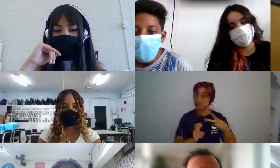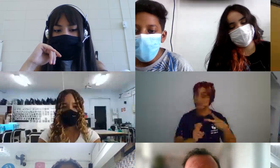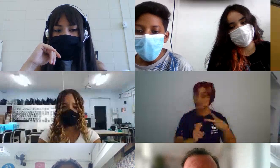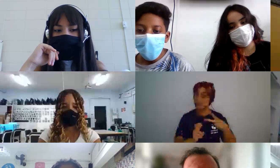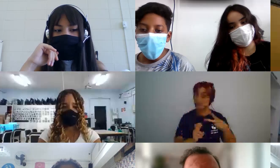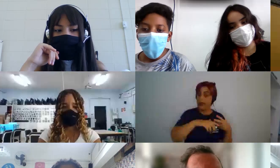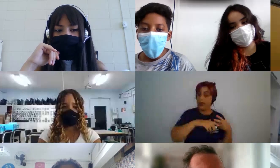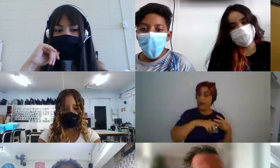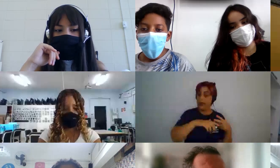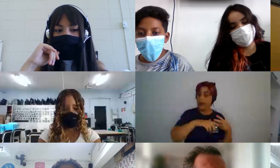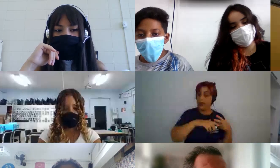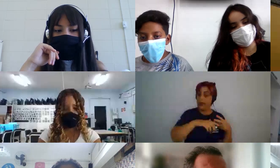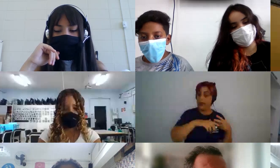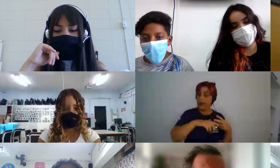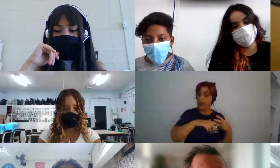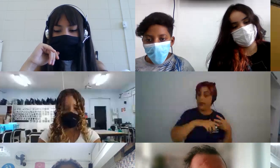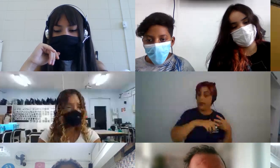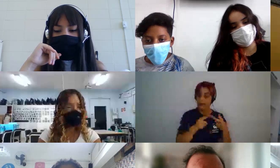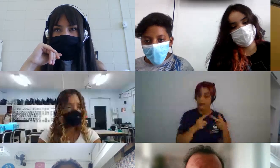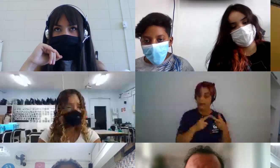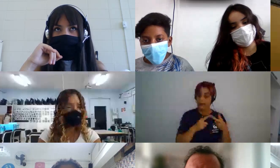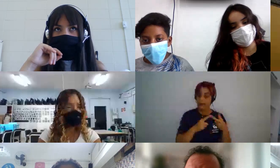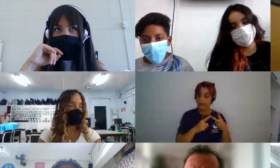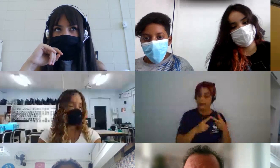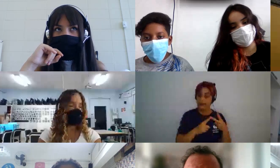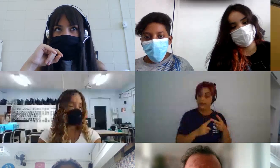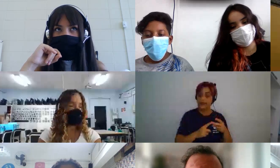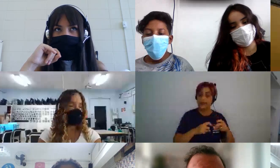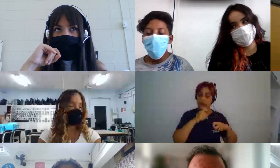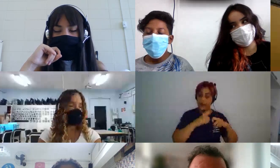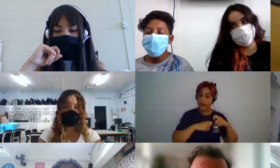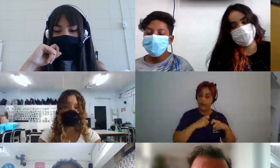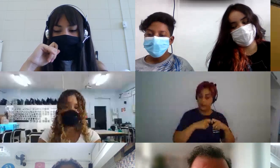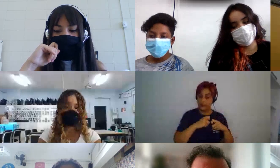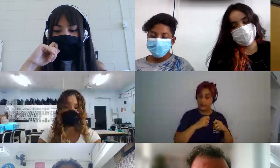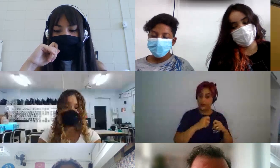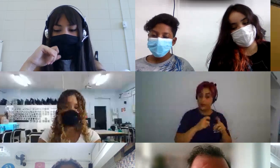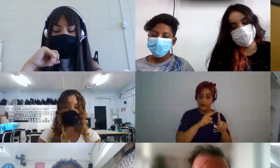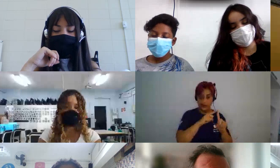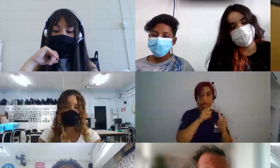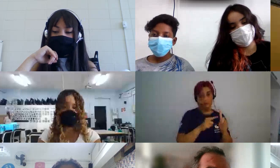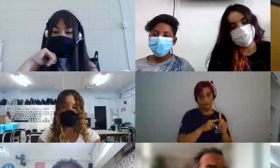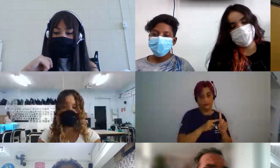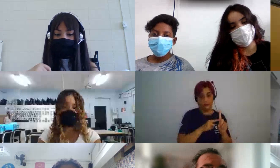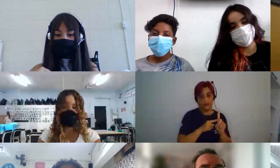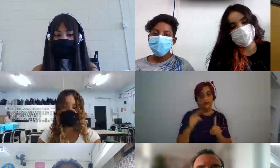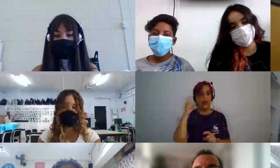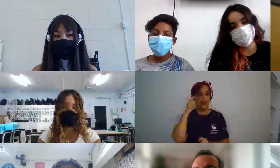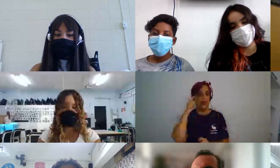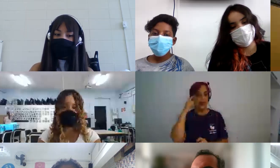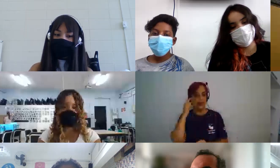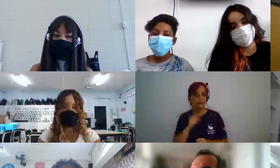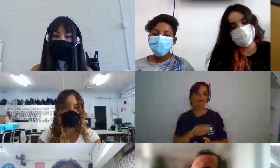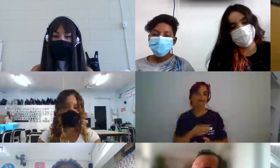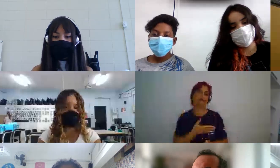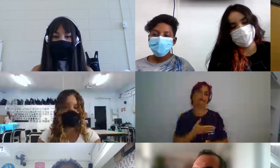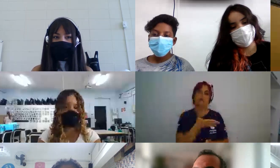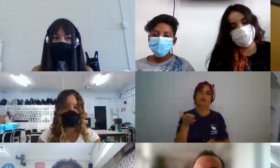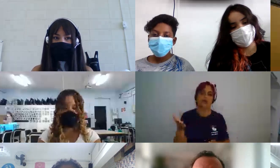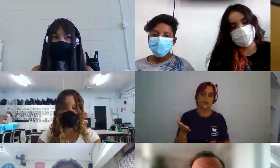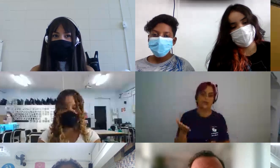a saúde reprodutiva dos adolescentes. Imagino que vários de vocês ainda